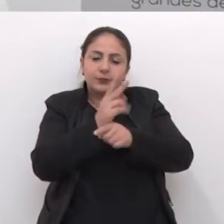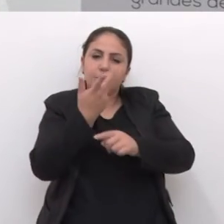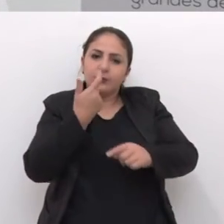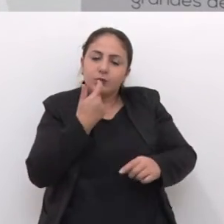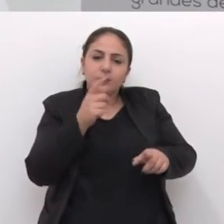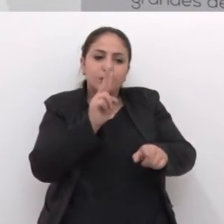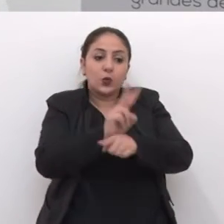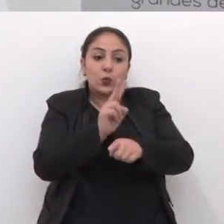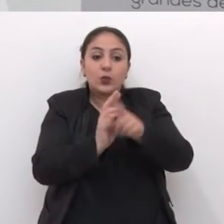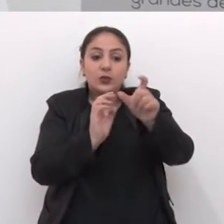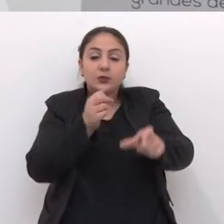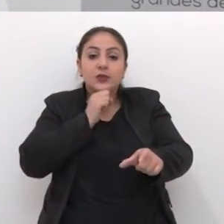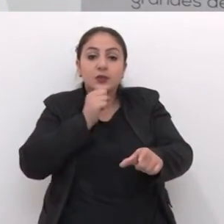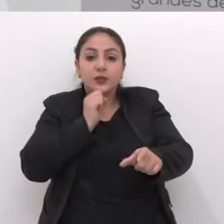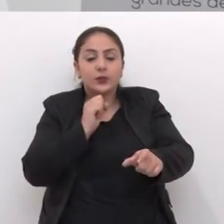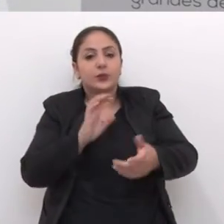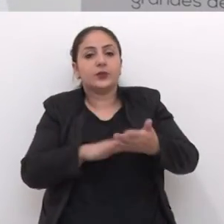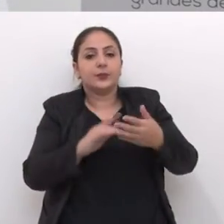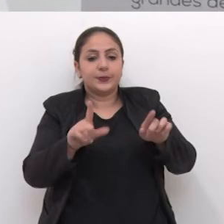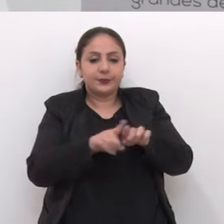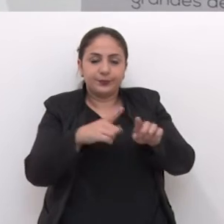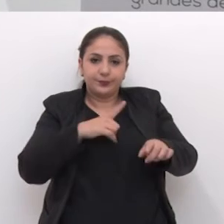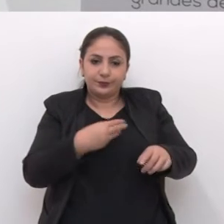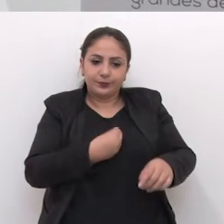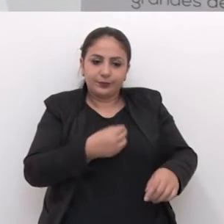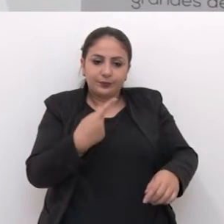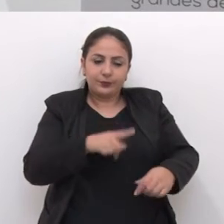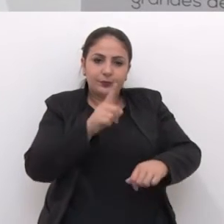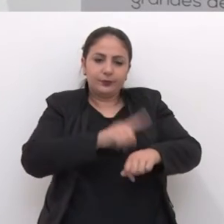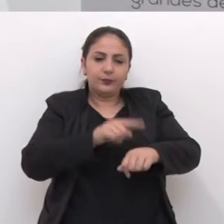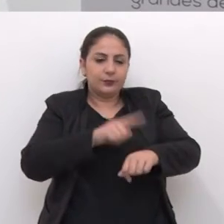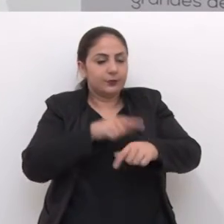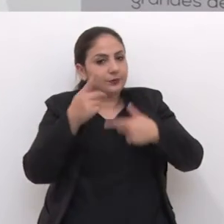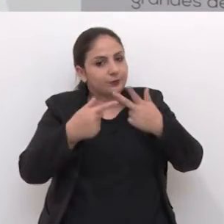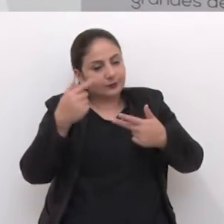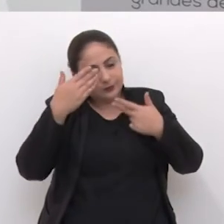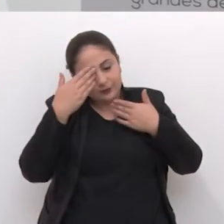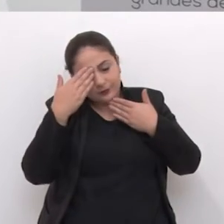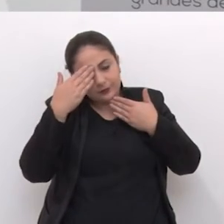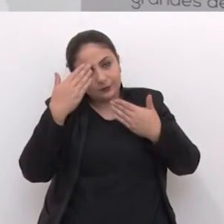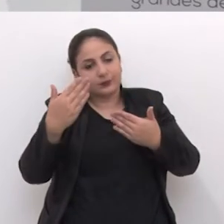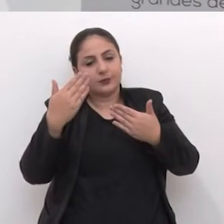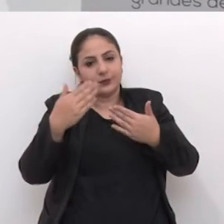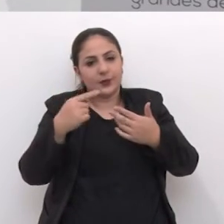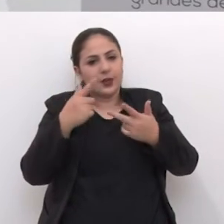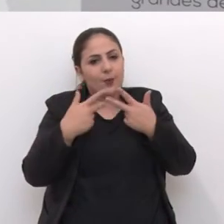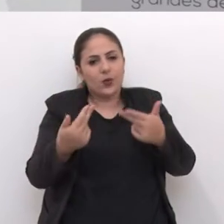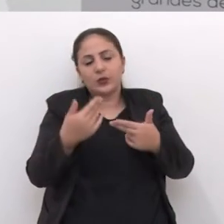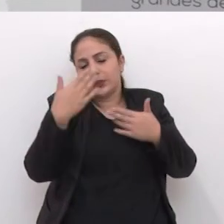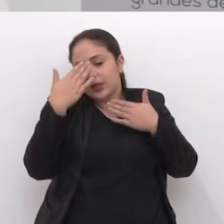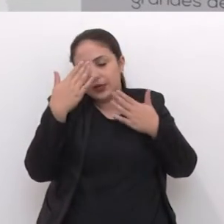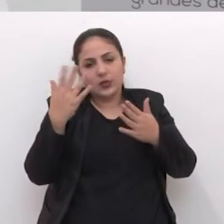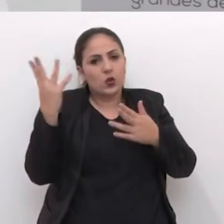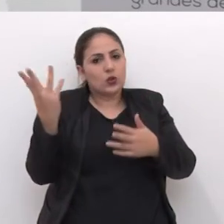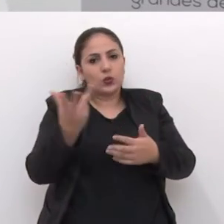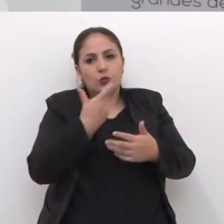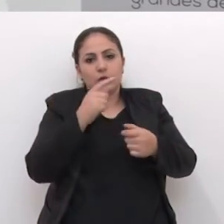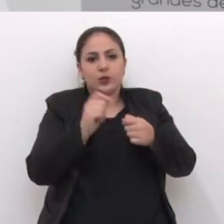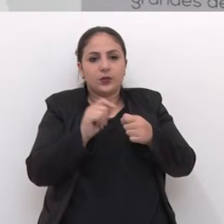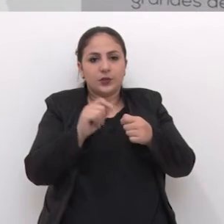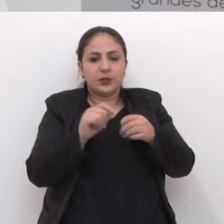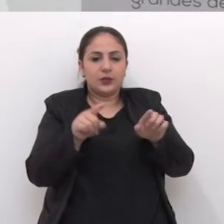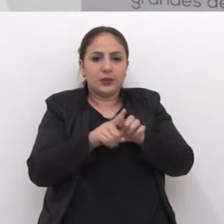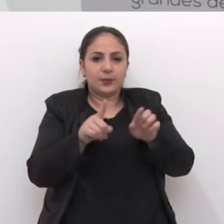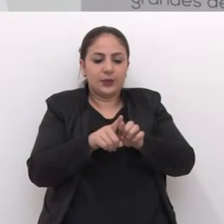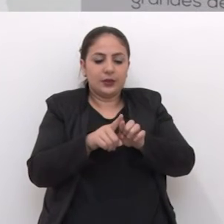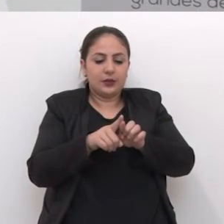ser humano, que cuida das crianças, que cuida dos idosos, e estar neste momento dizendo obrigado é ser grato